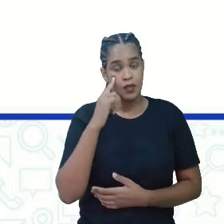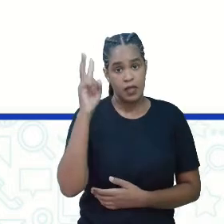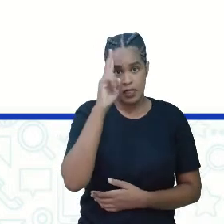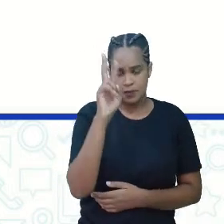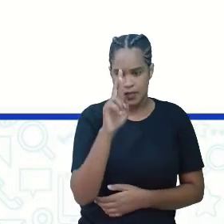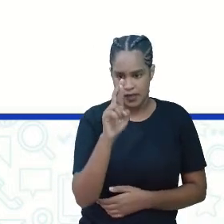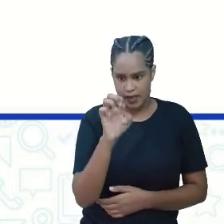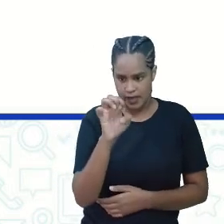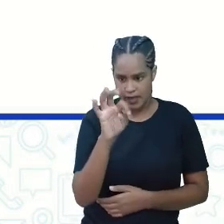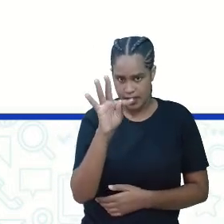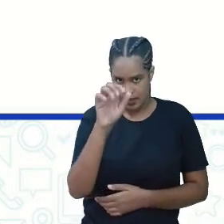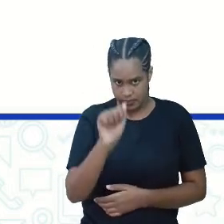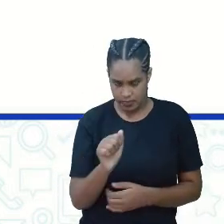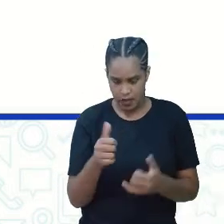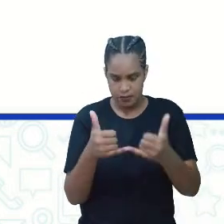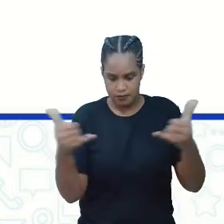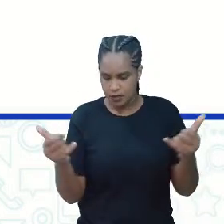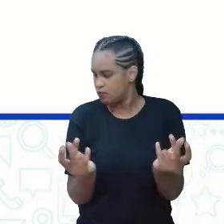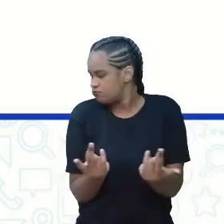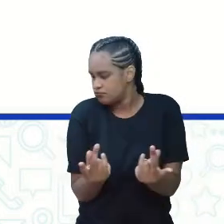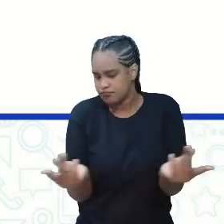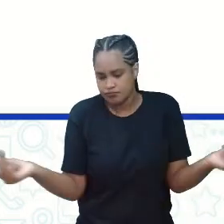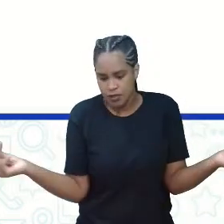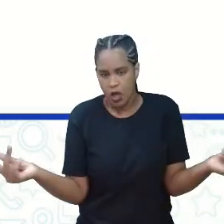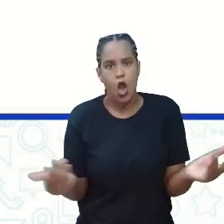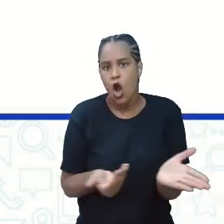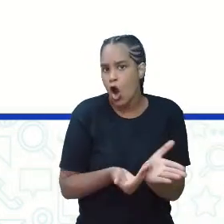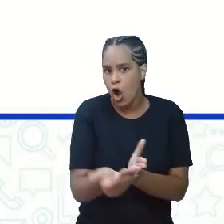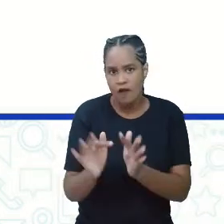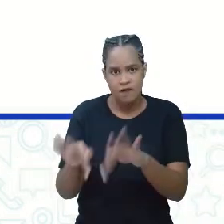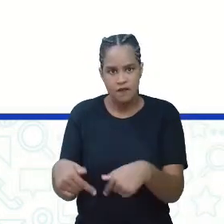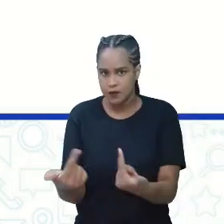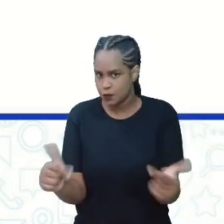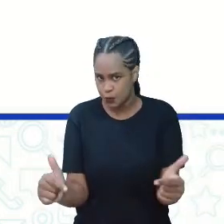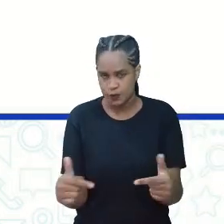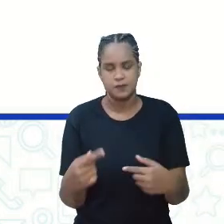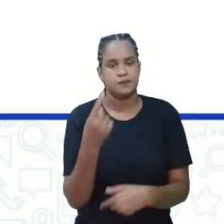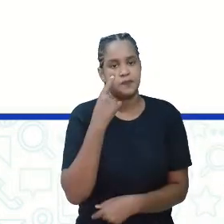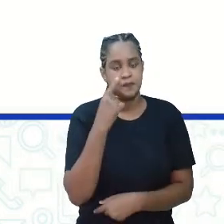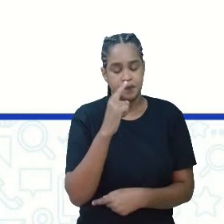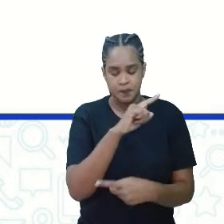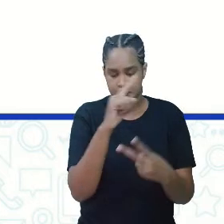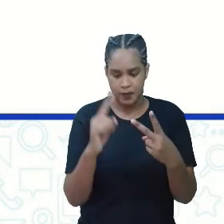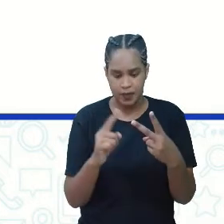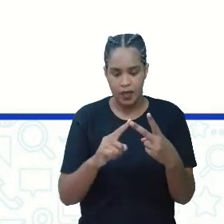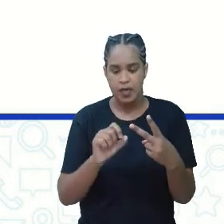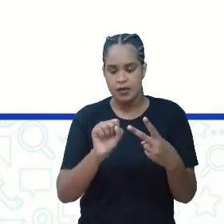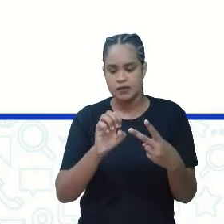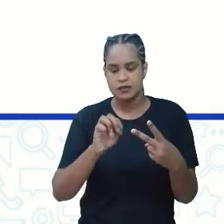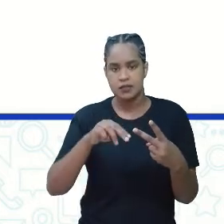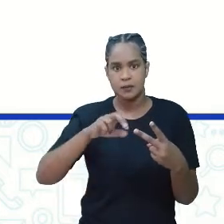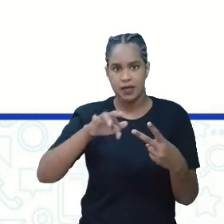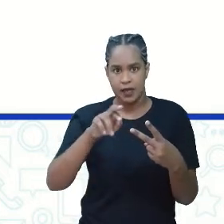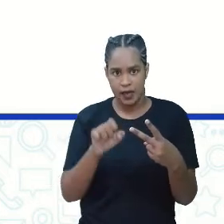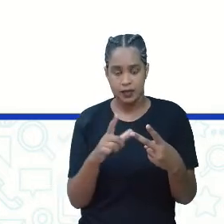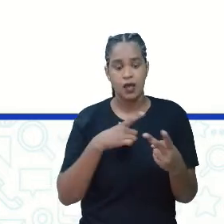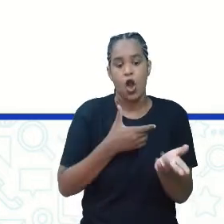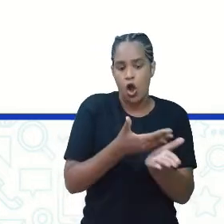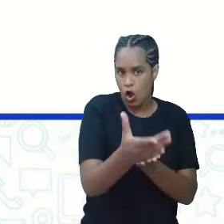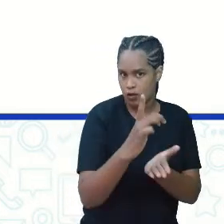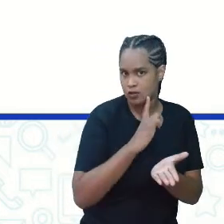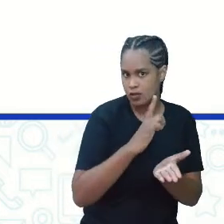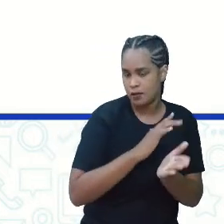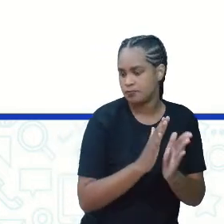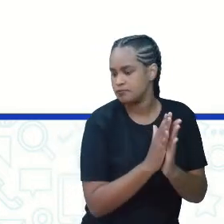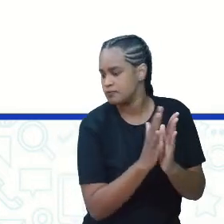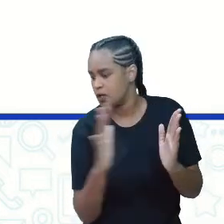a reta, ela é infinita, nem tem começo e nem tem fim. Já a semi-reta, ela tem um começo, mas como ela